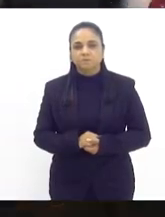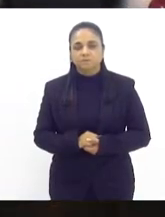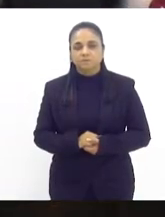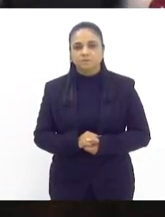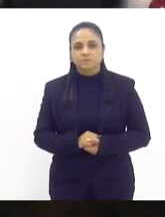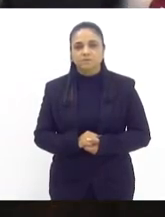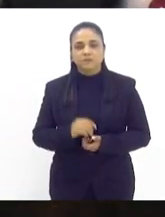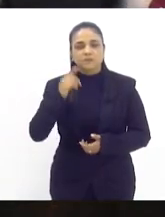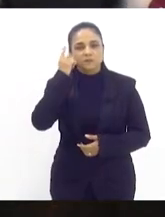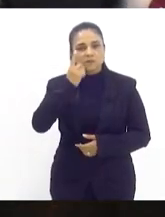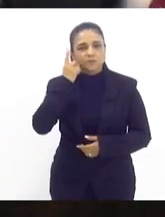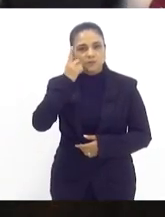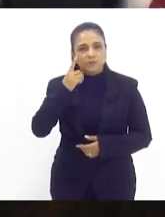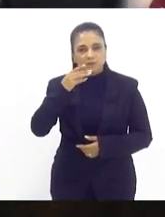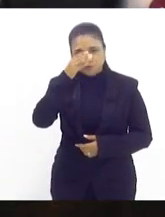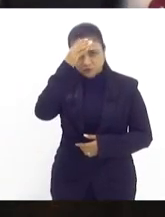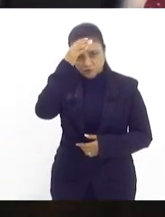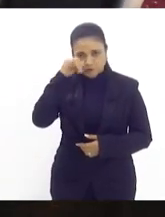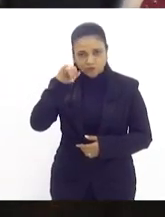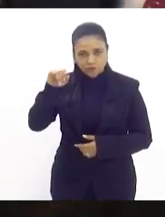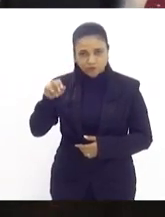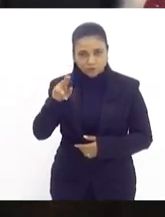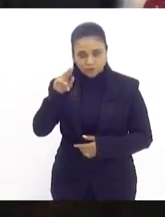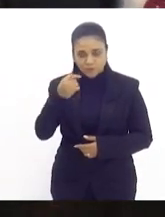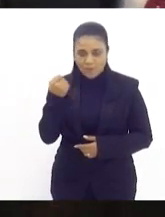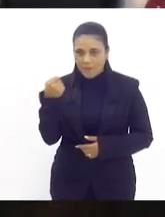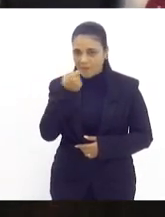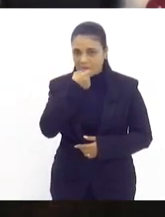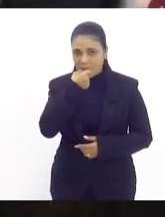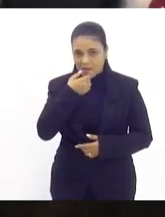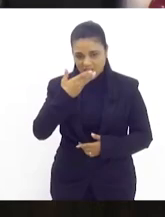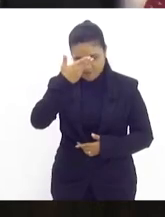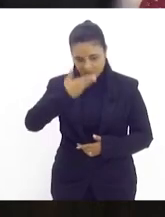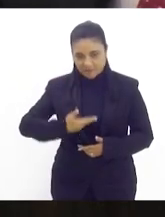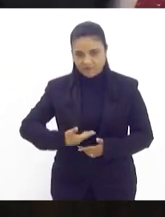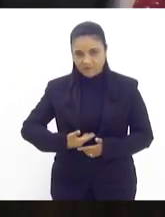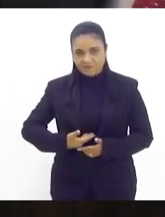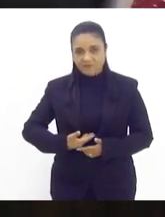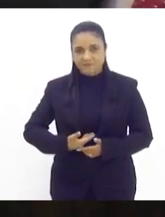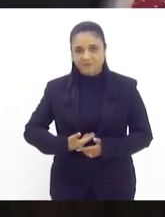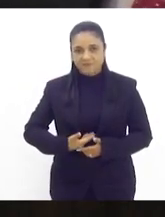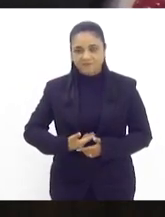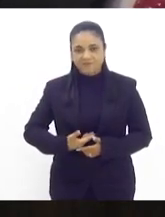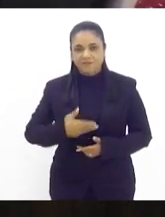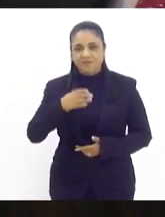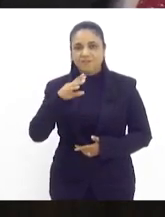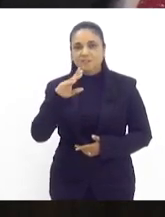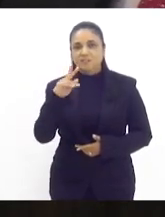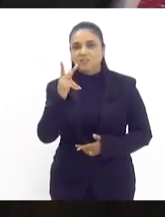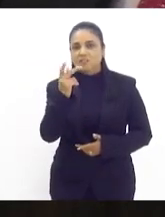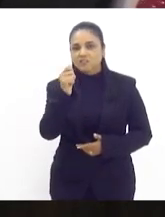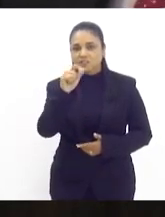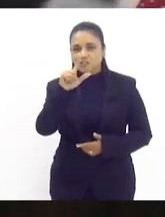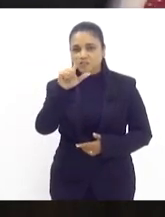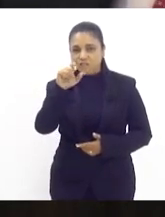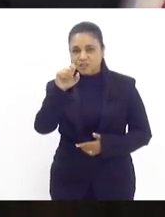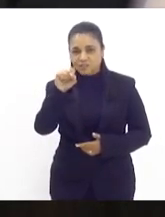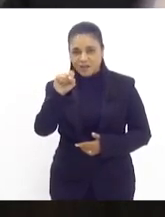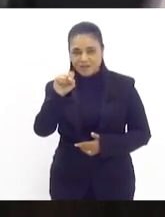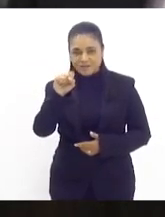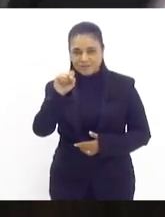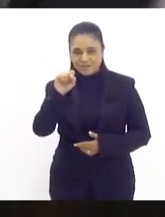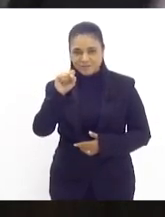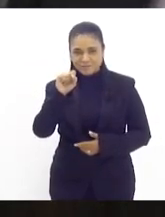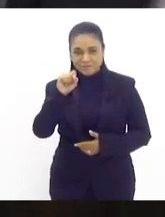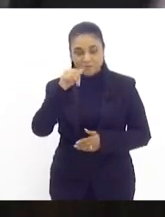Deputada Tia Ju, quem vos fala. Charles Batista, meu voto já não faz diferença